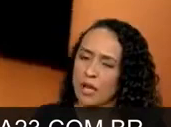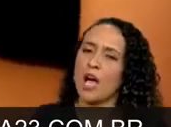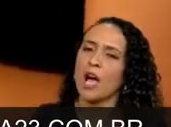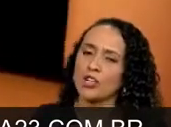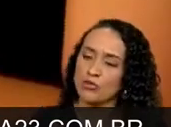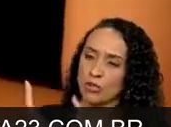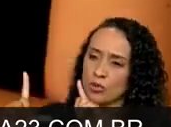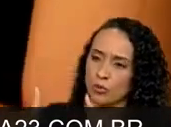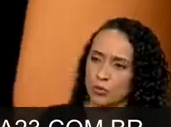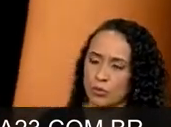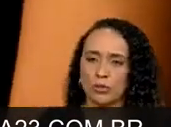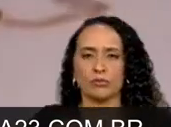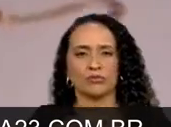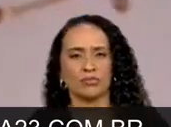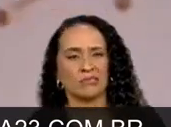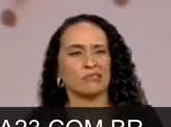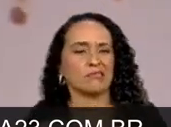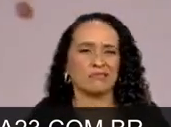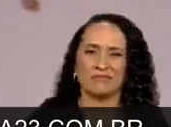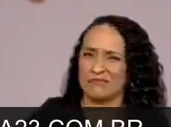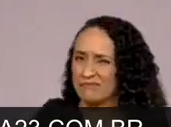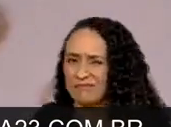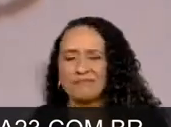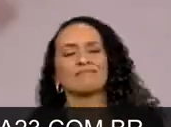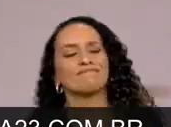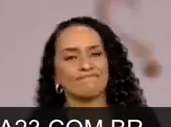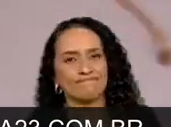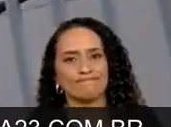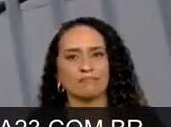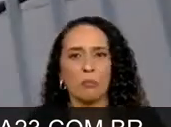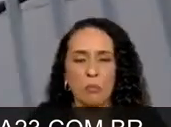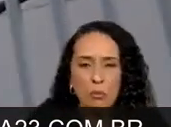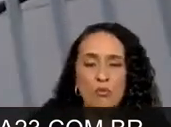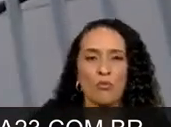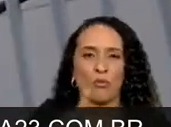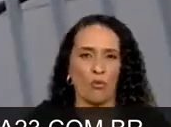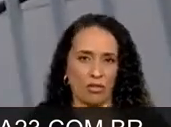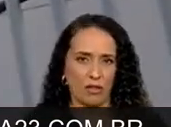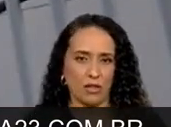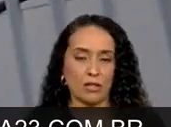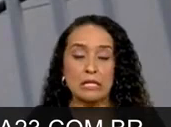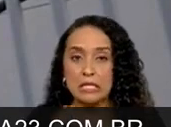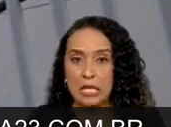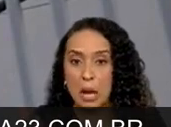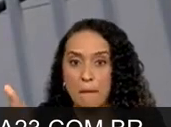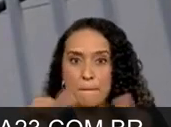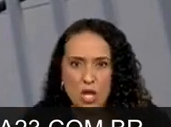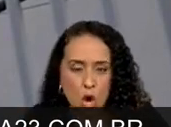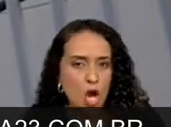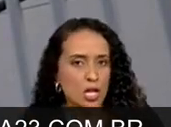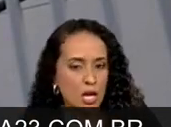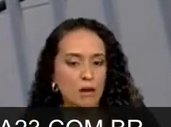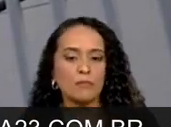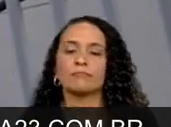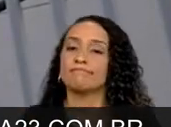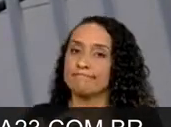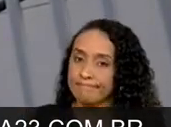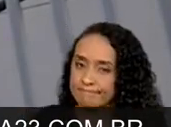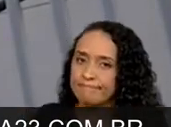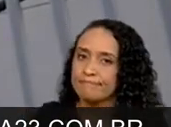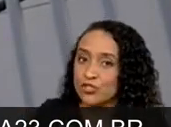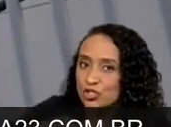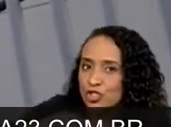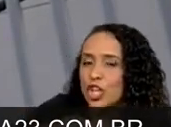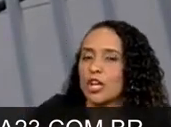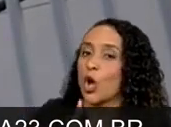a redução dos sintomas de mal-estar provocados pela dengue. E a qualquer sinal de piora dos sintomas, a velha e boa